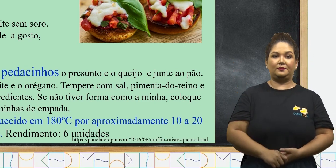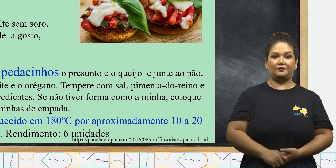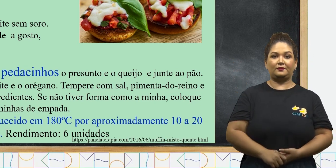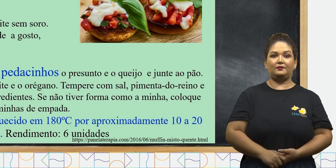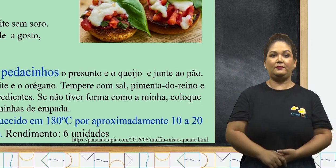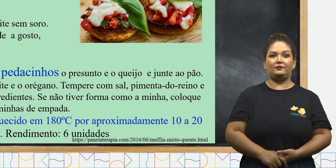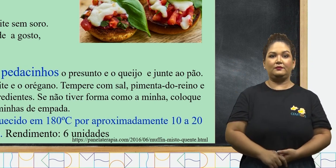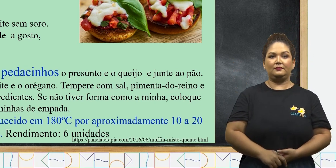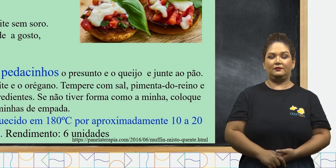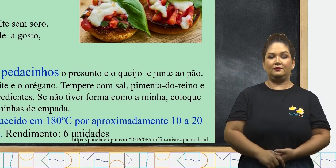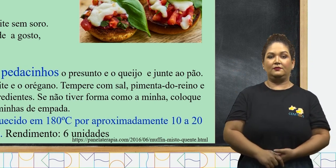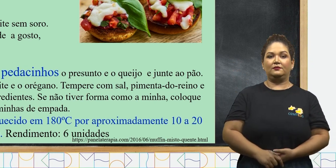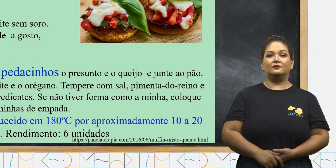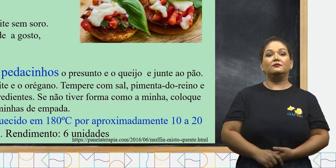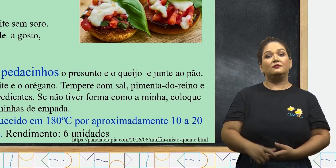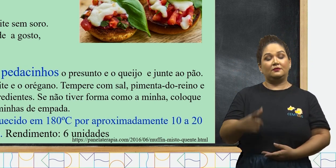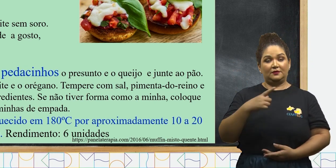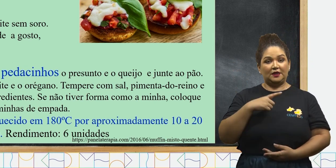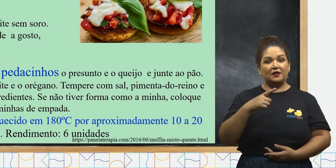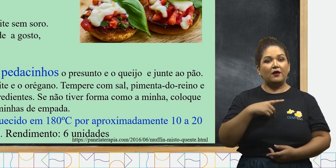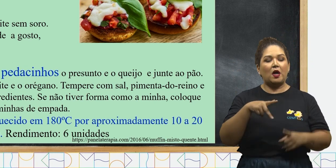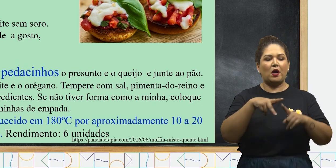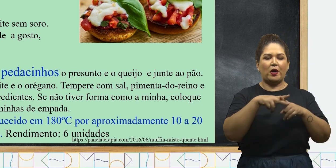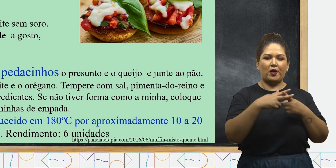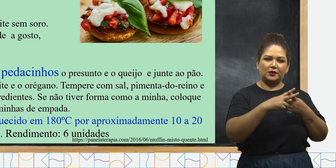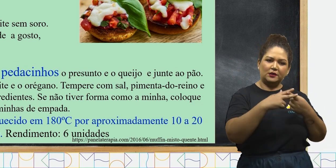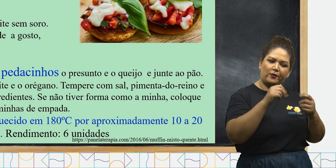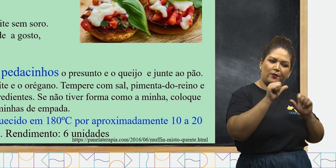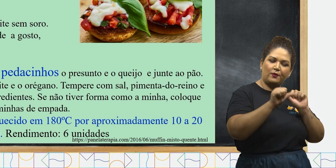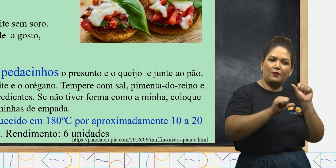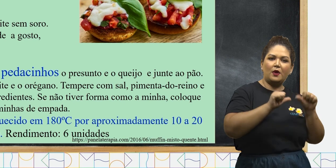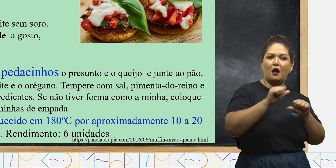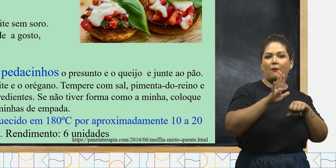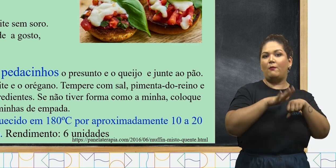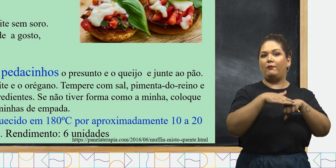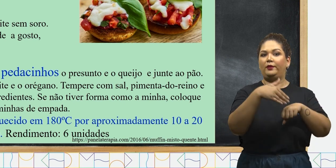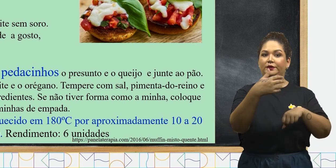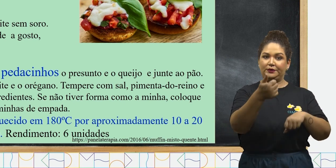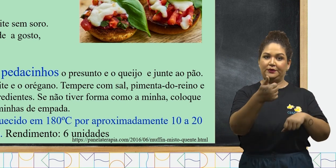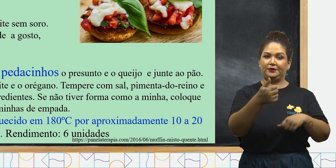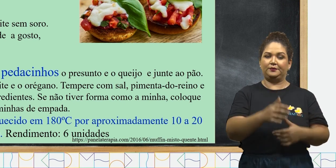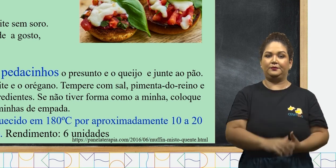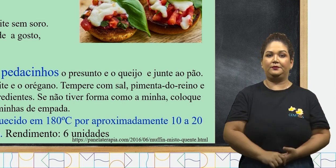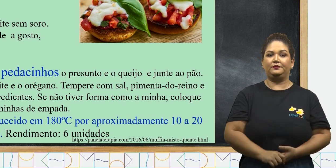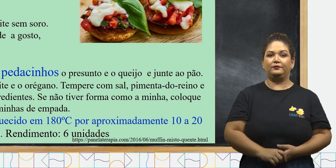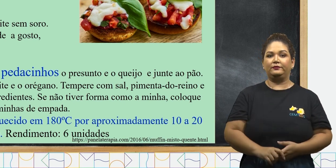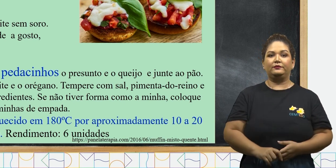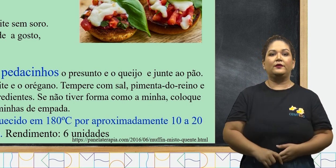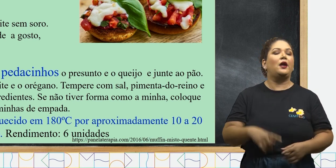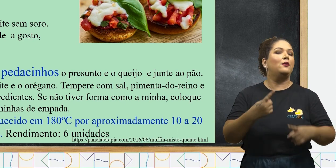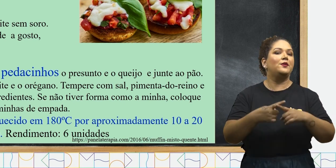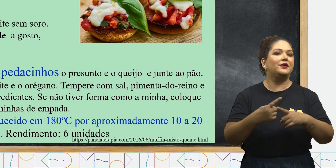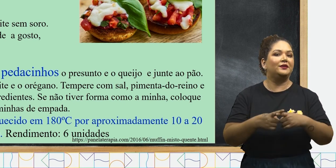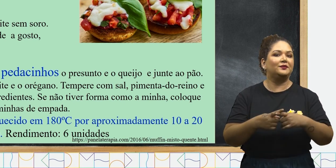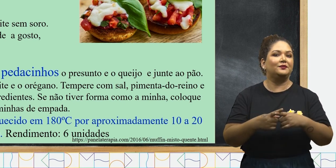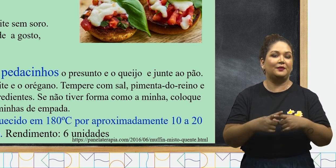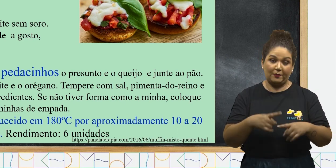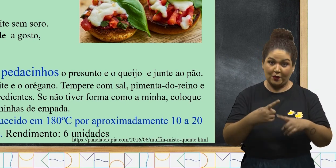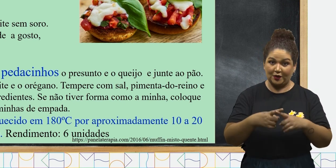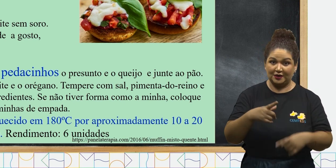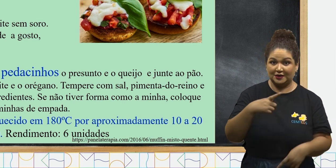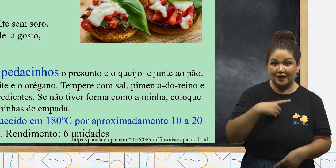Houve aqui correção, uma melhoria. E por que houve correção e uma melhoria? Pois